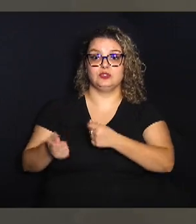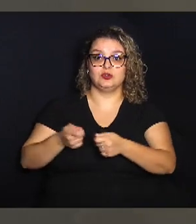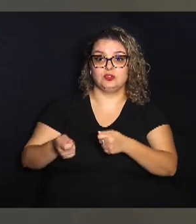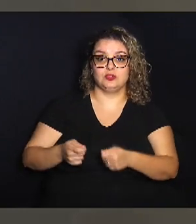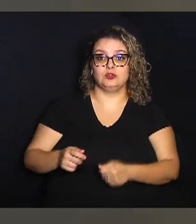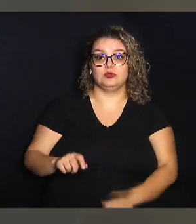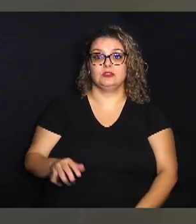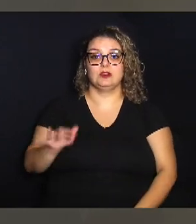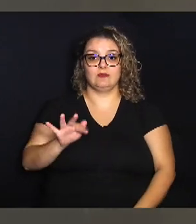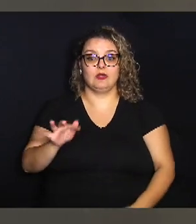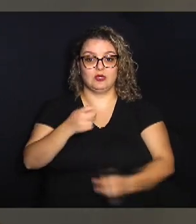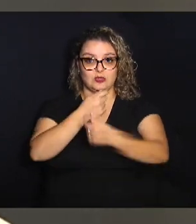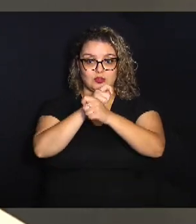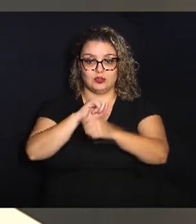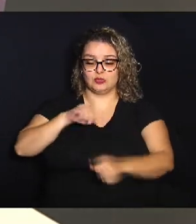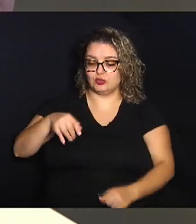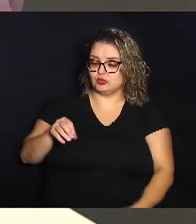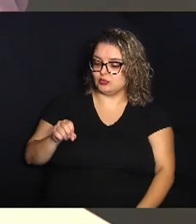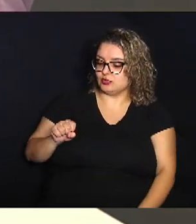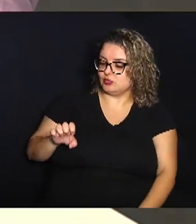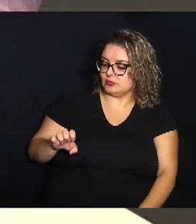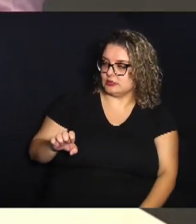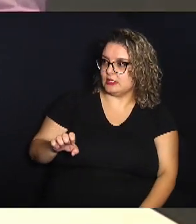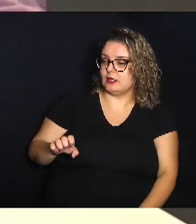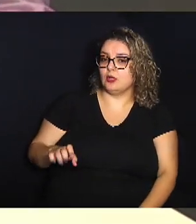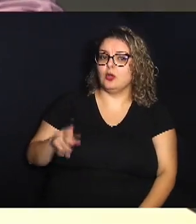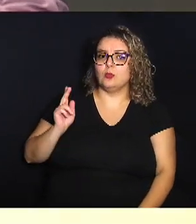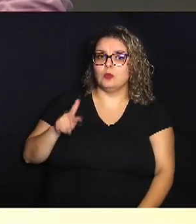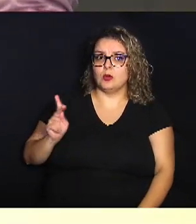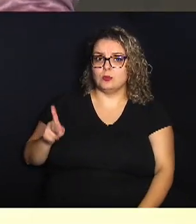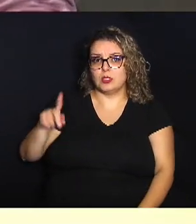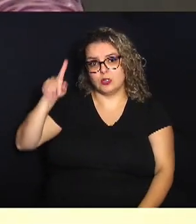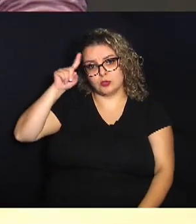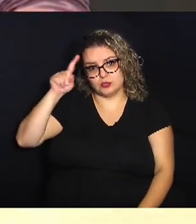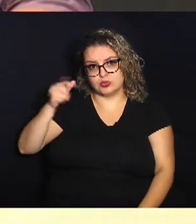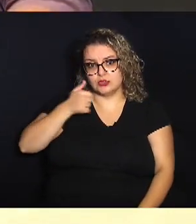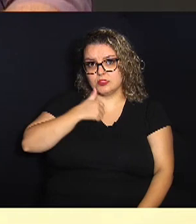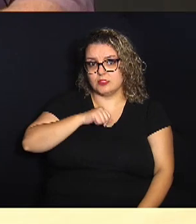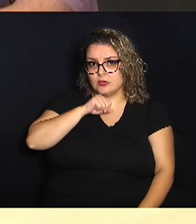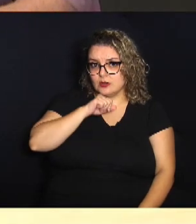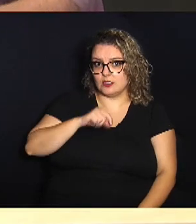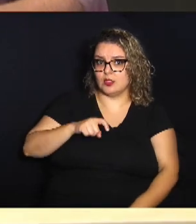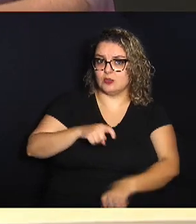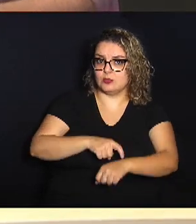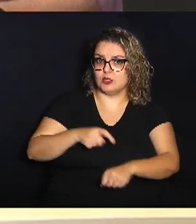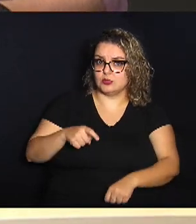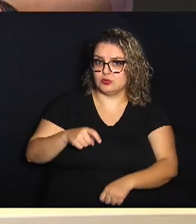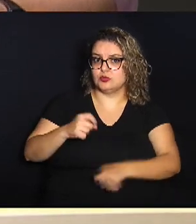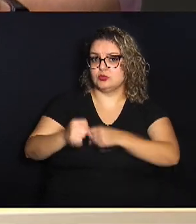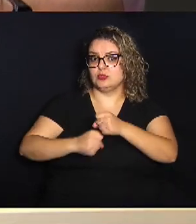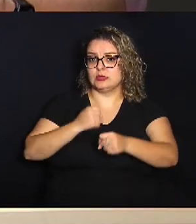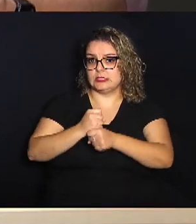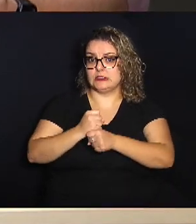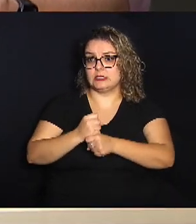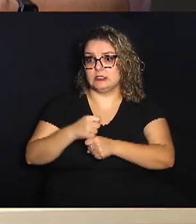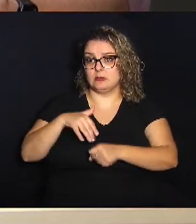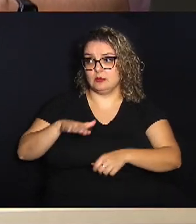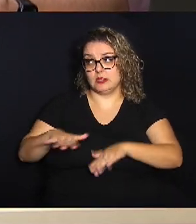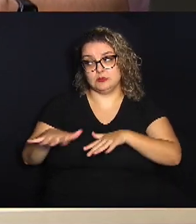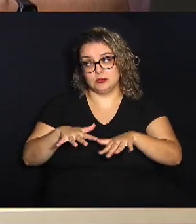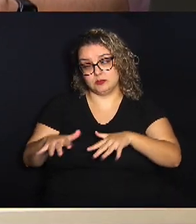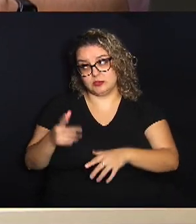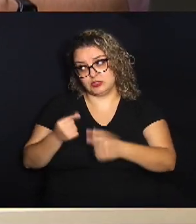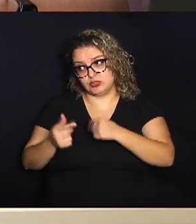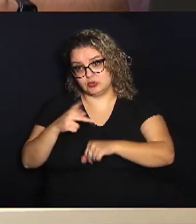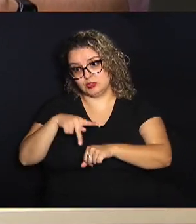PUC Campinas, José Alex Soares. Professor, o Dia das Mães é um dos momentos do ano que movimentam mais dinheiro no país, né? É